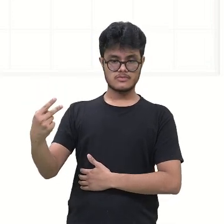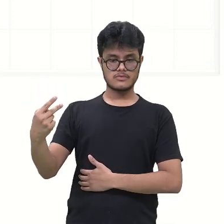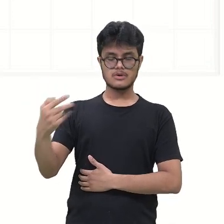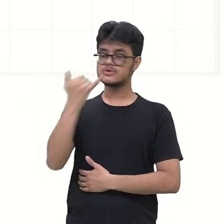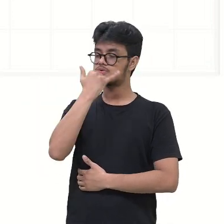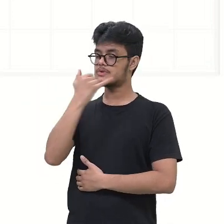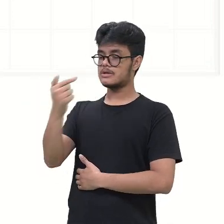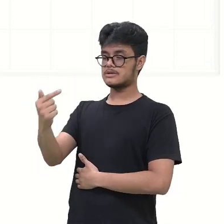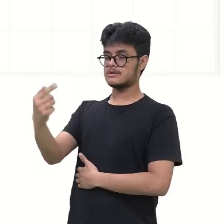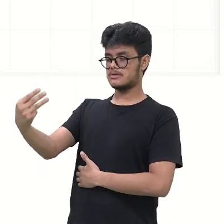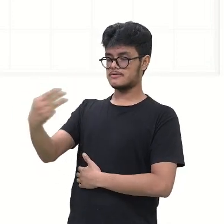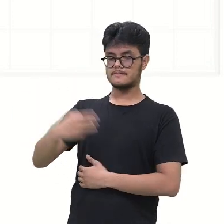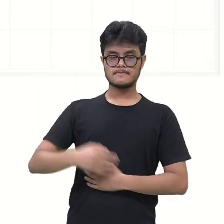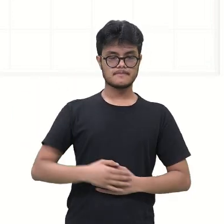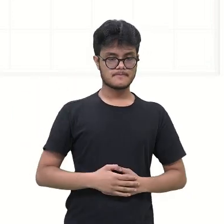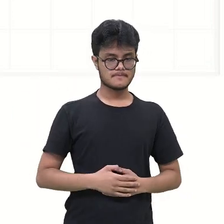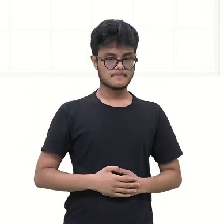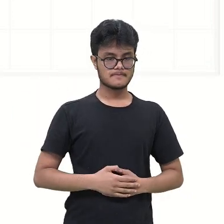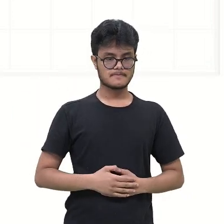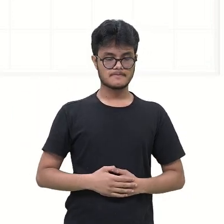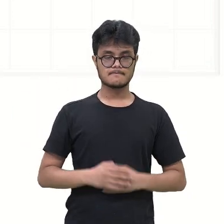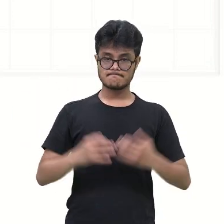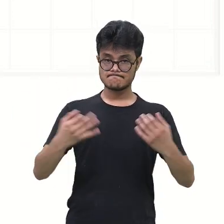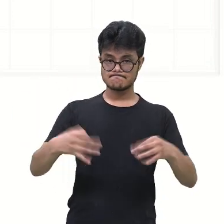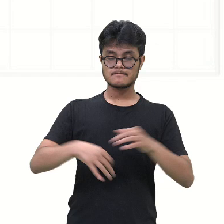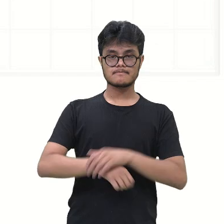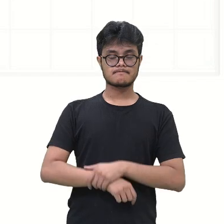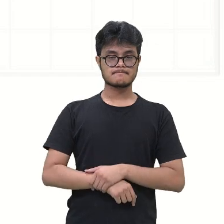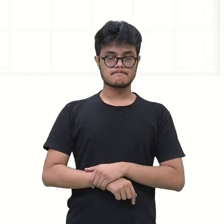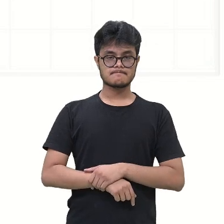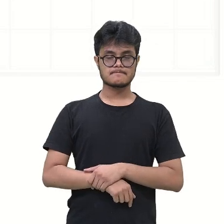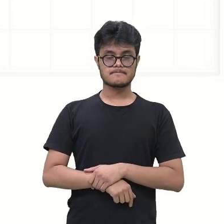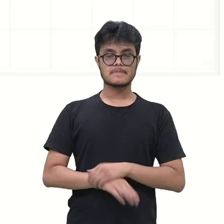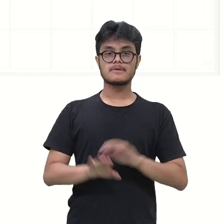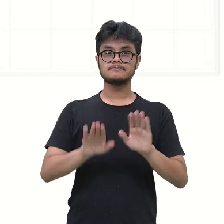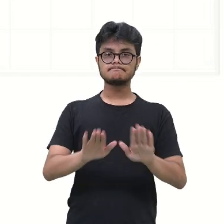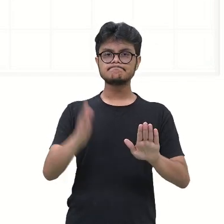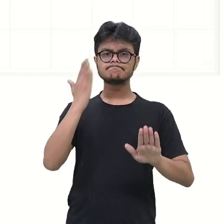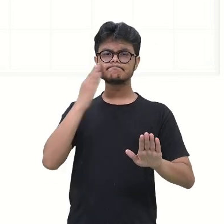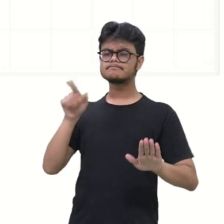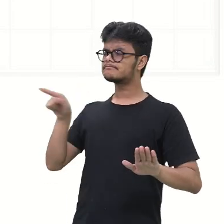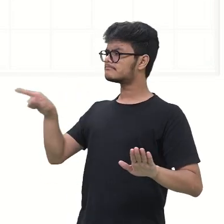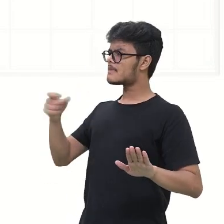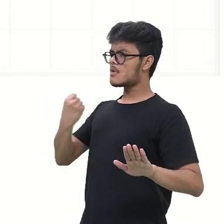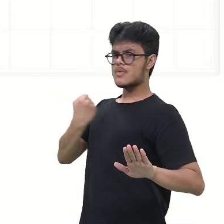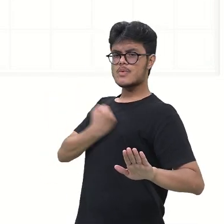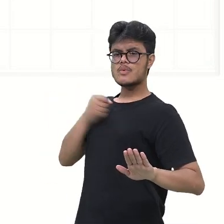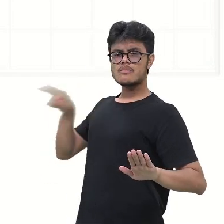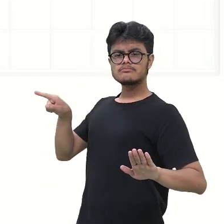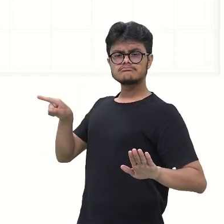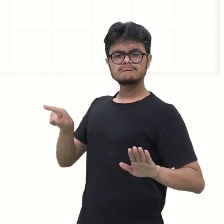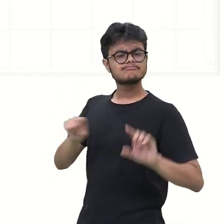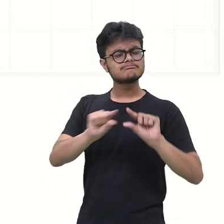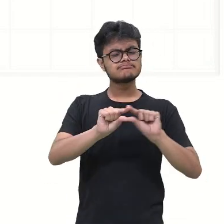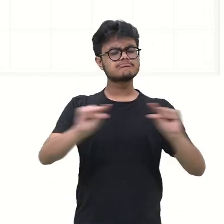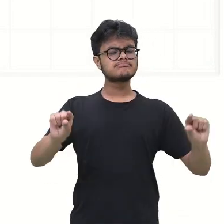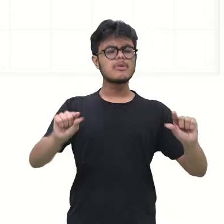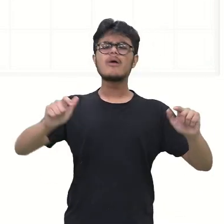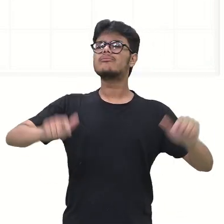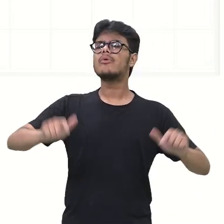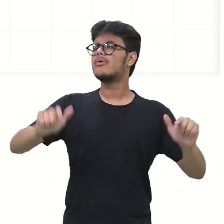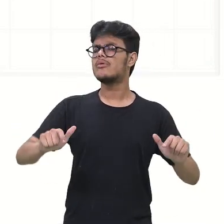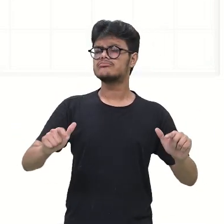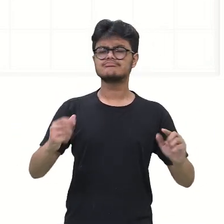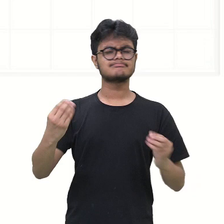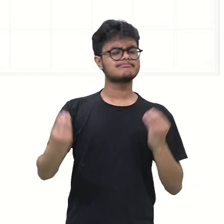1,7173, vamos supor. Certo? Então, se eu quisesse localizar esses valores na reta numérica, né? Vamos aqui a nossa